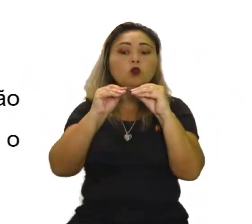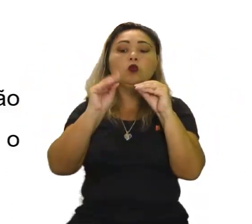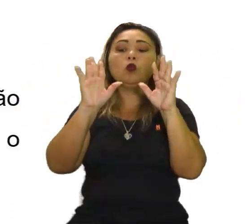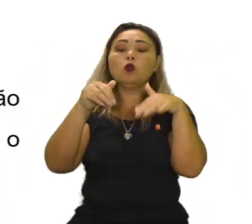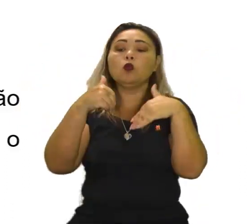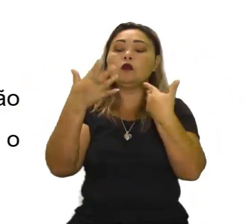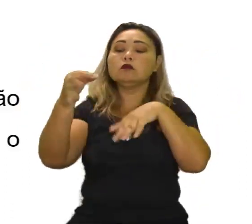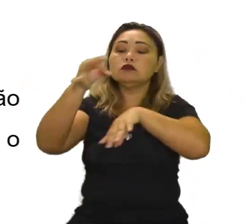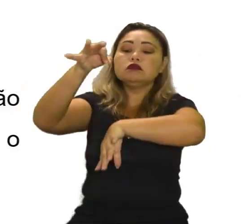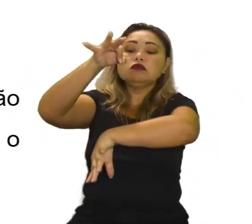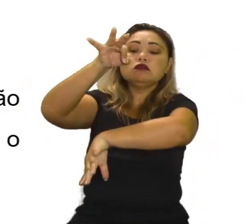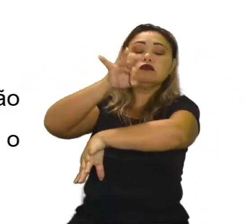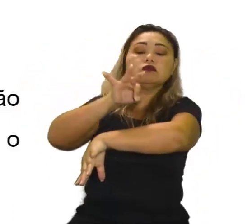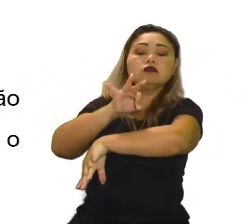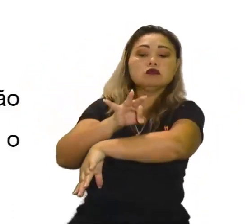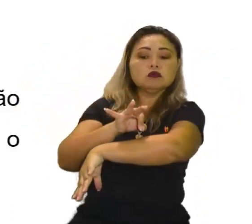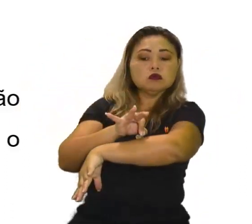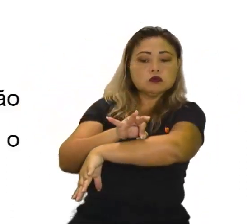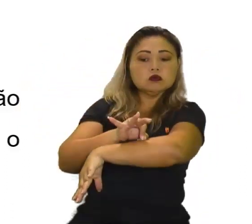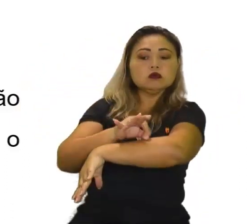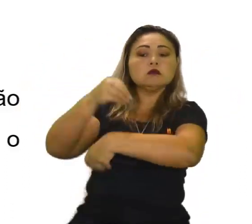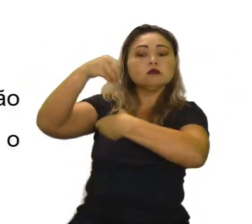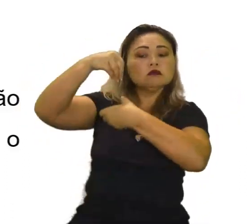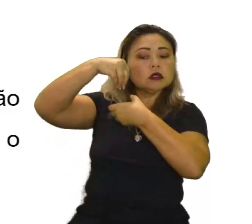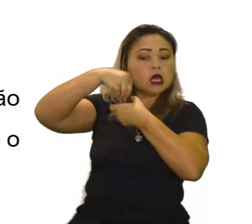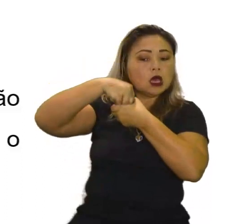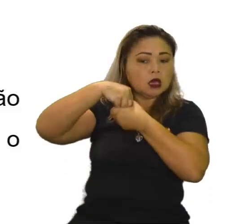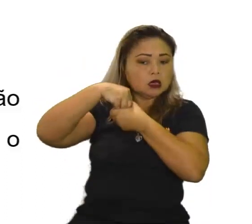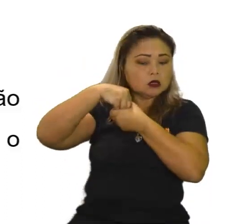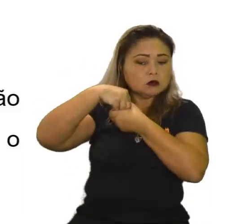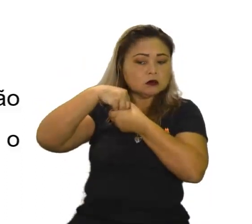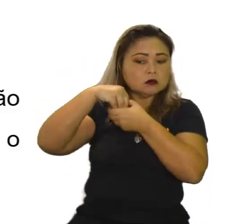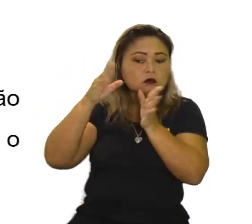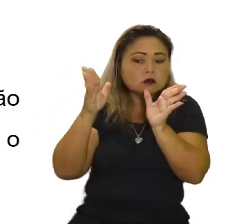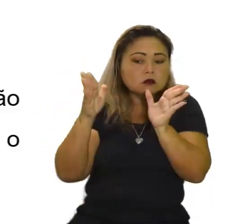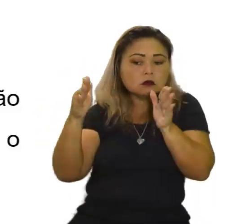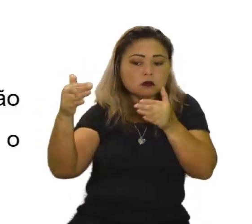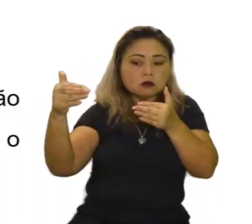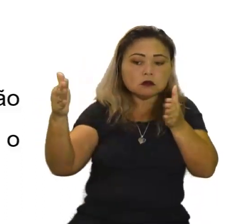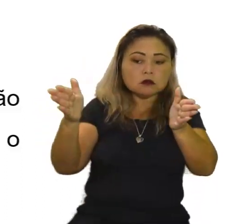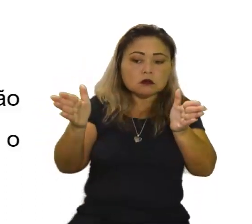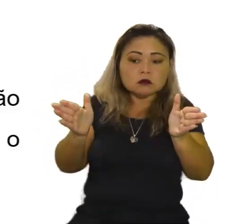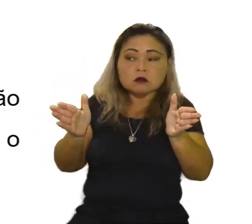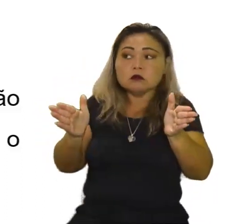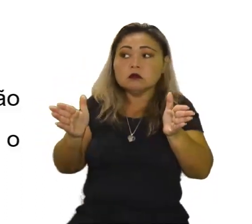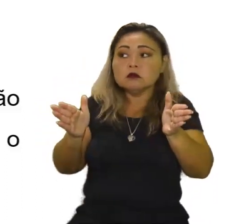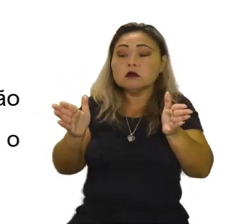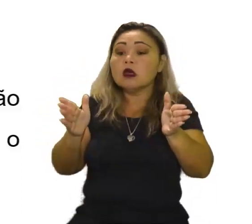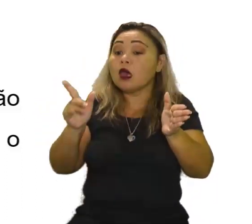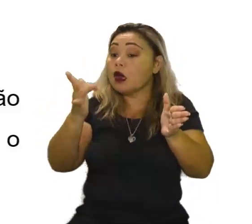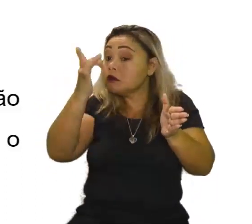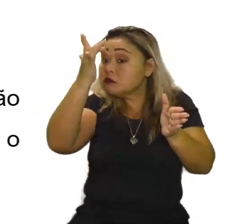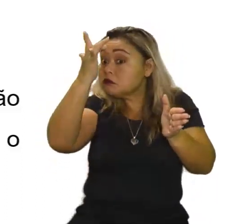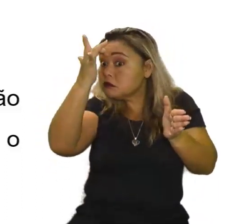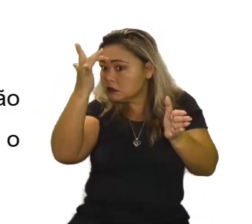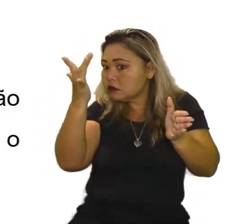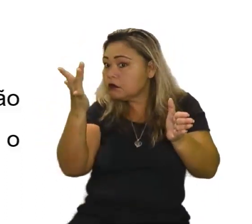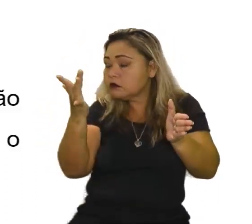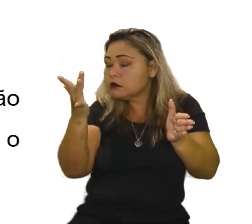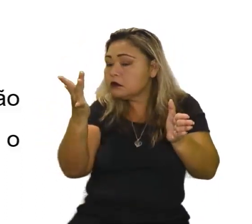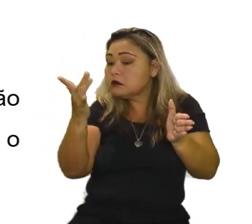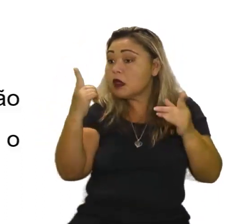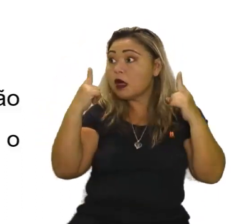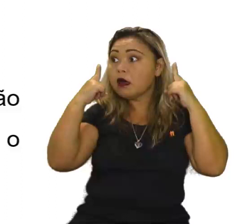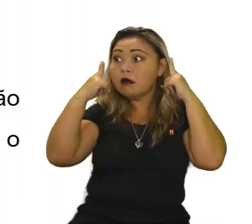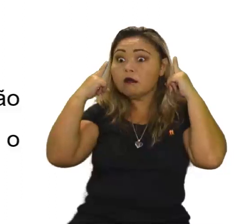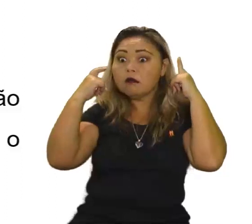as abelhas já estão dentro, né, dos caixotes, isso facilita.